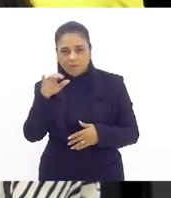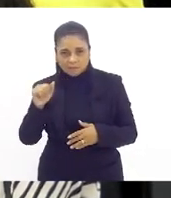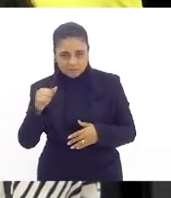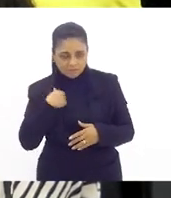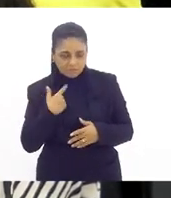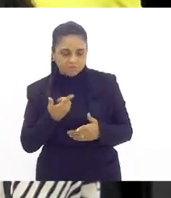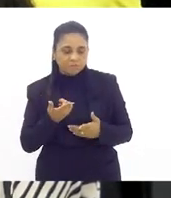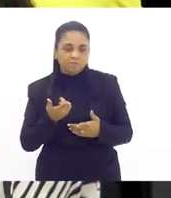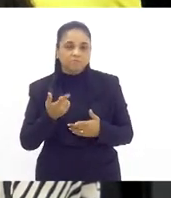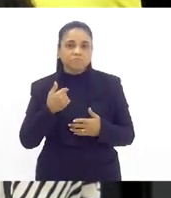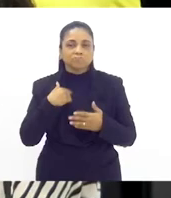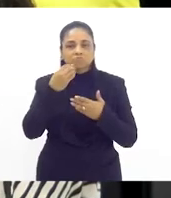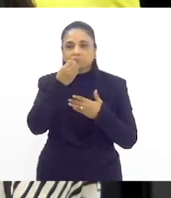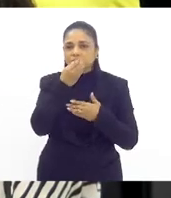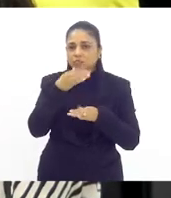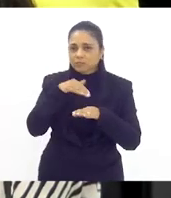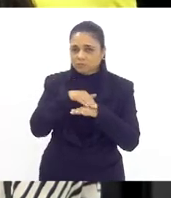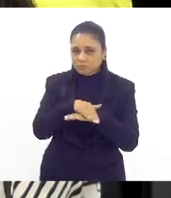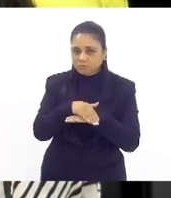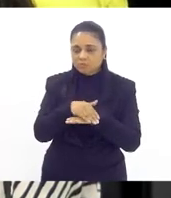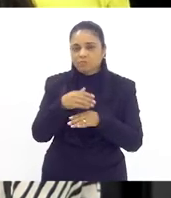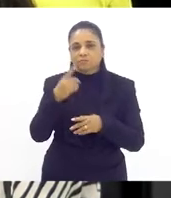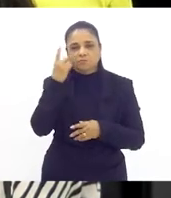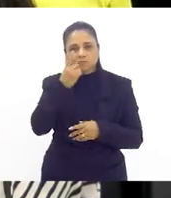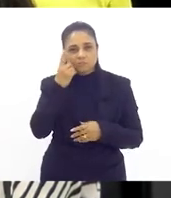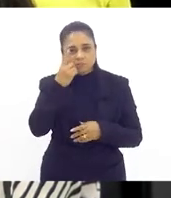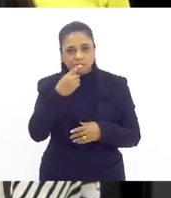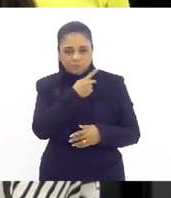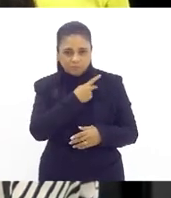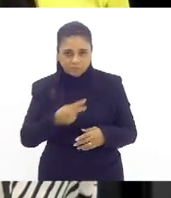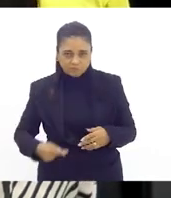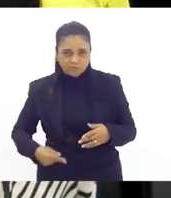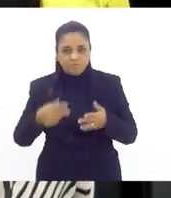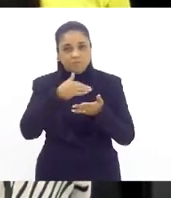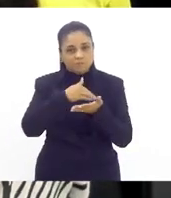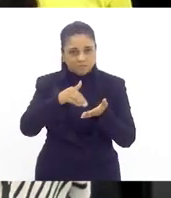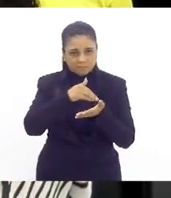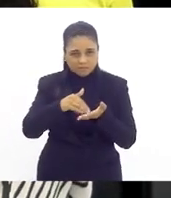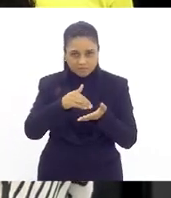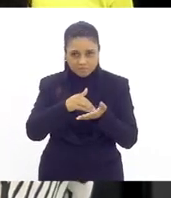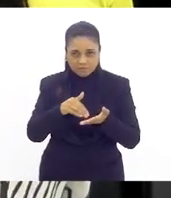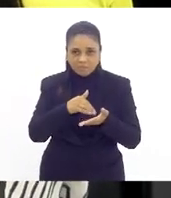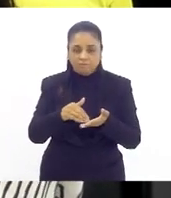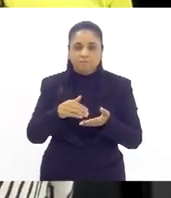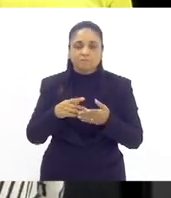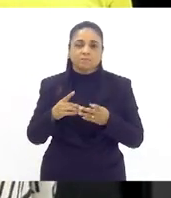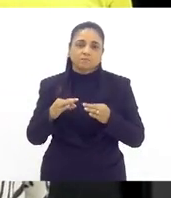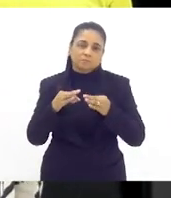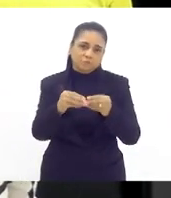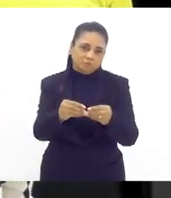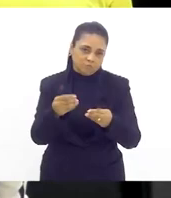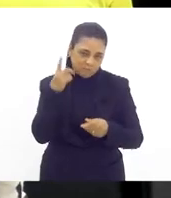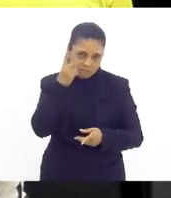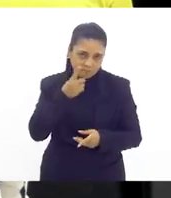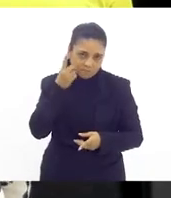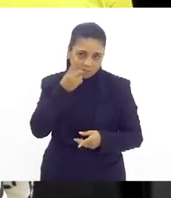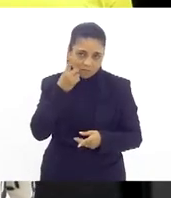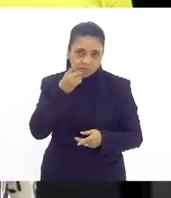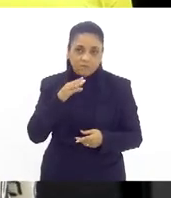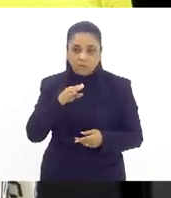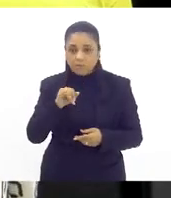Boa noite deputada Presidente senhora secretária demais parlamentares vinho